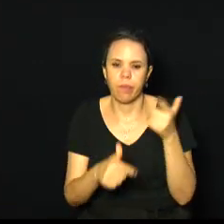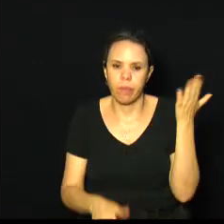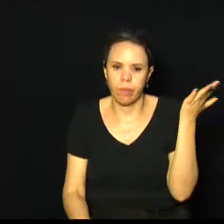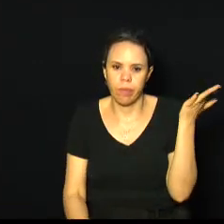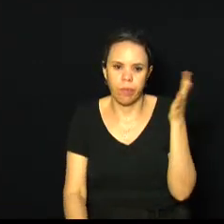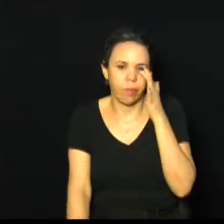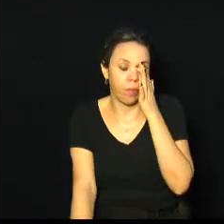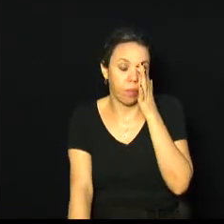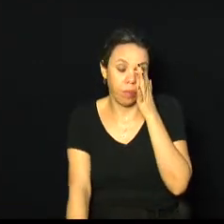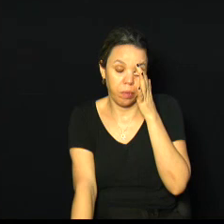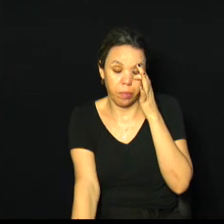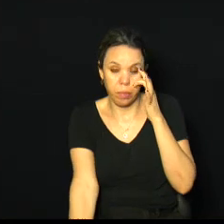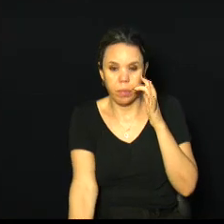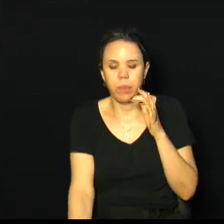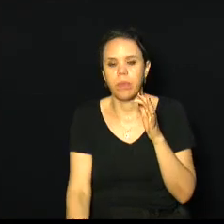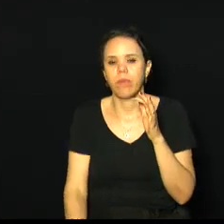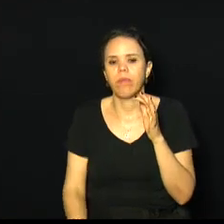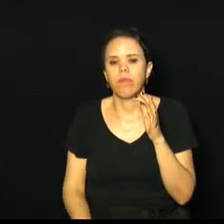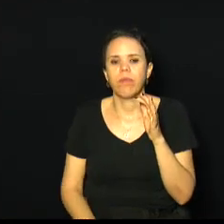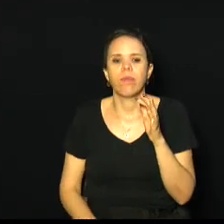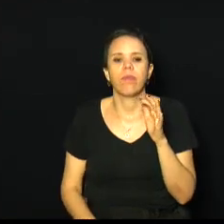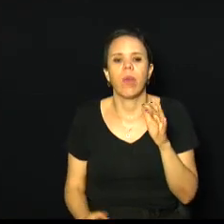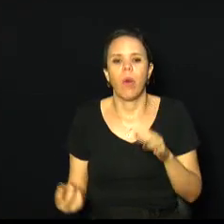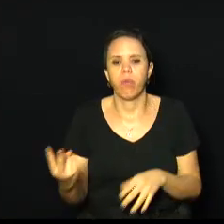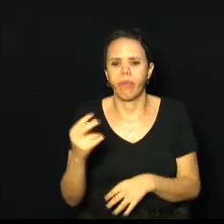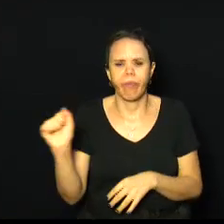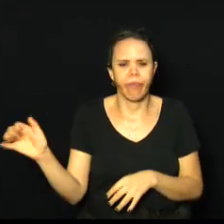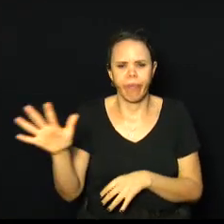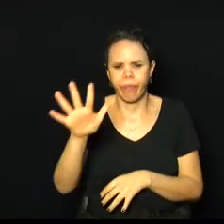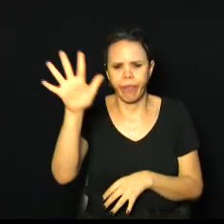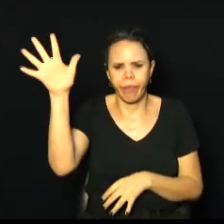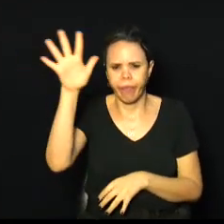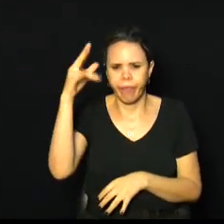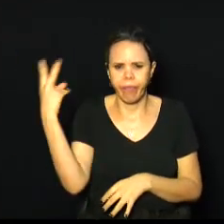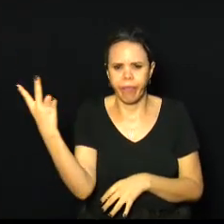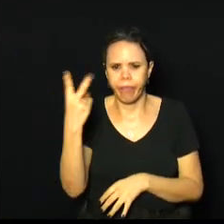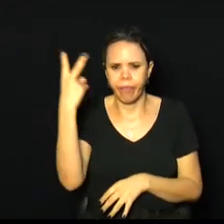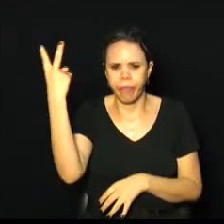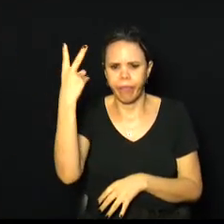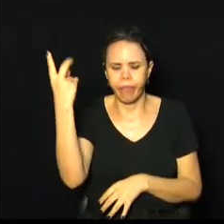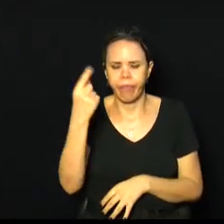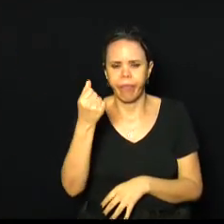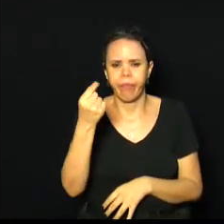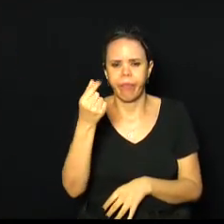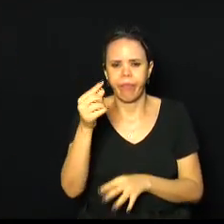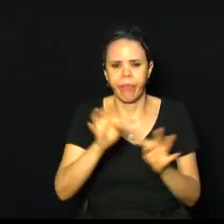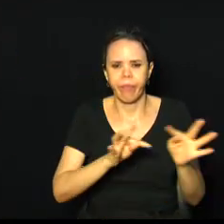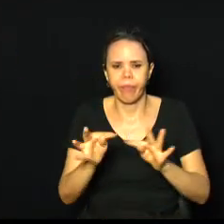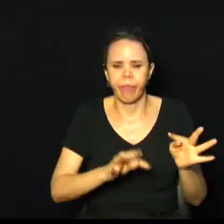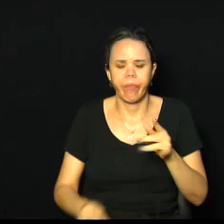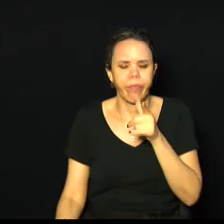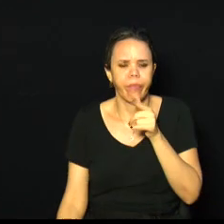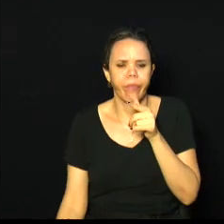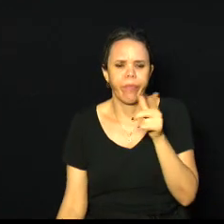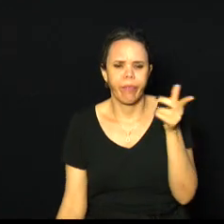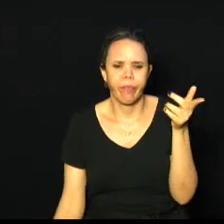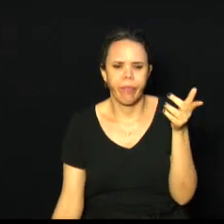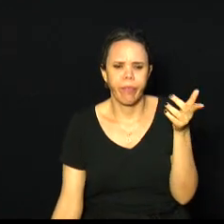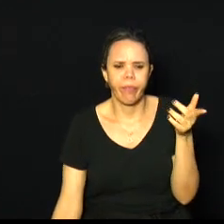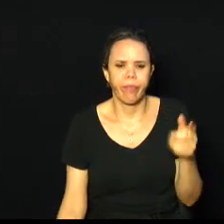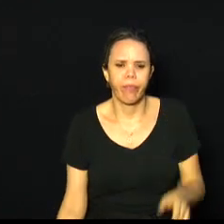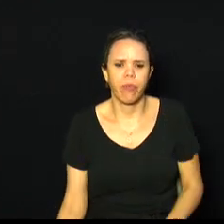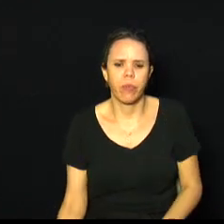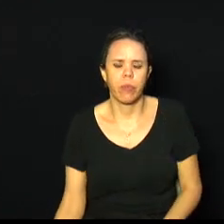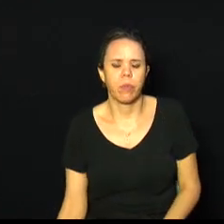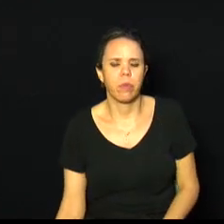que é a elevação dos custos para o tratamento dessa água e